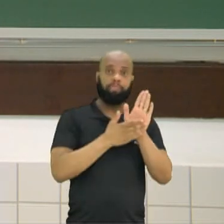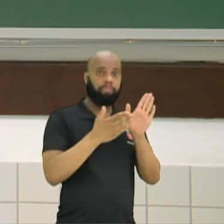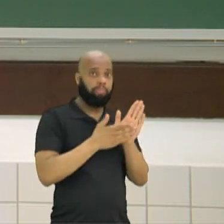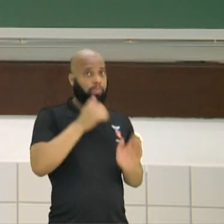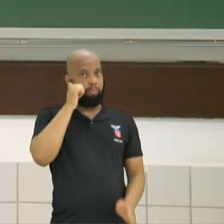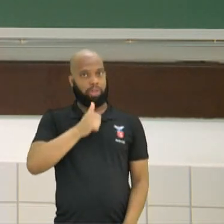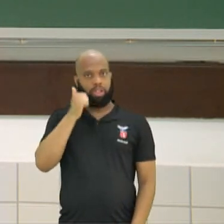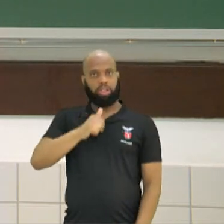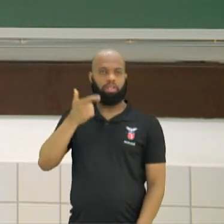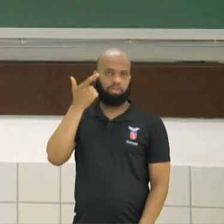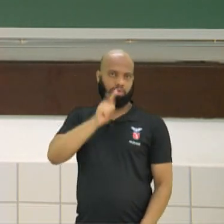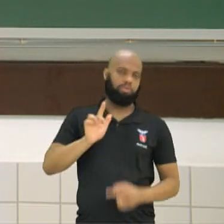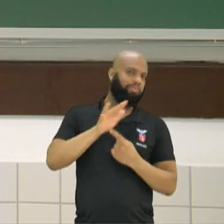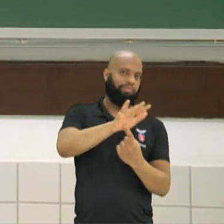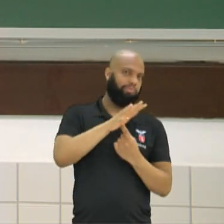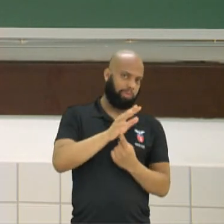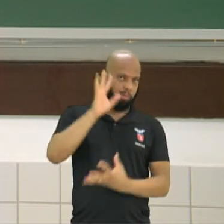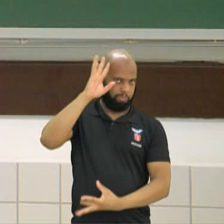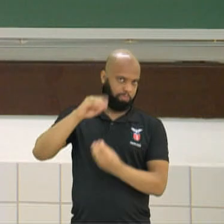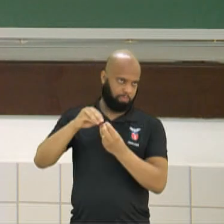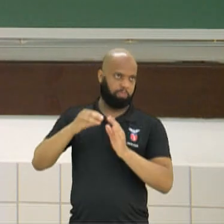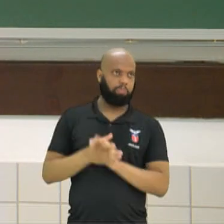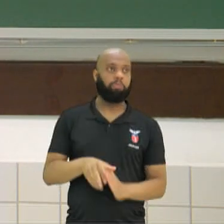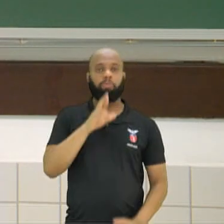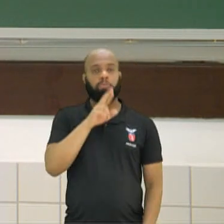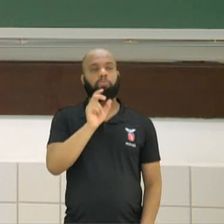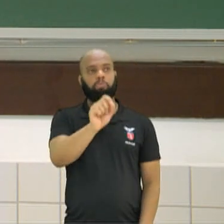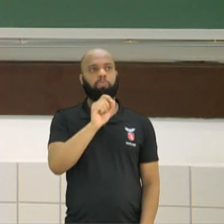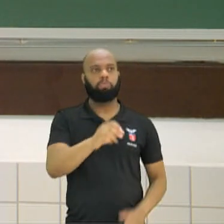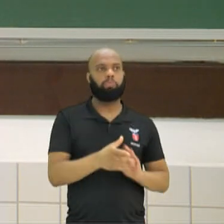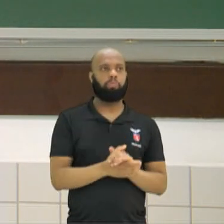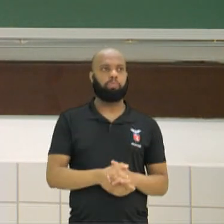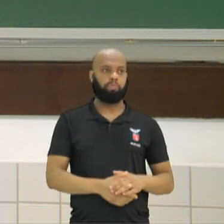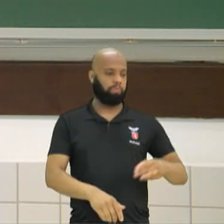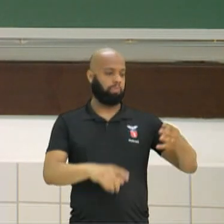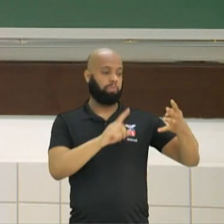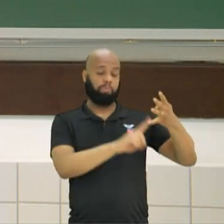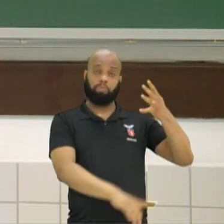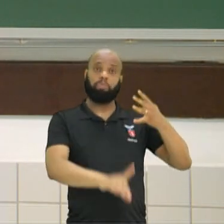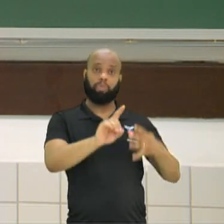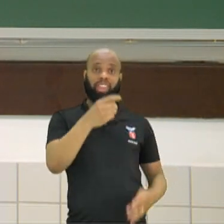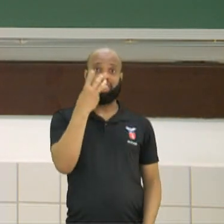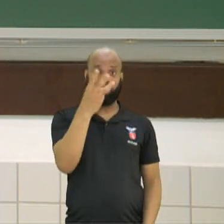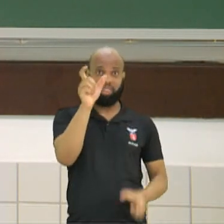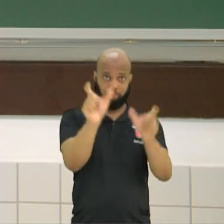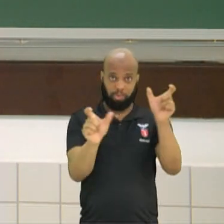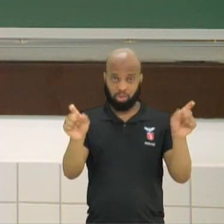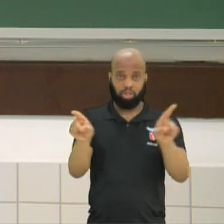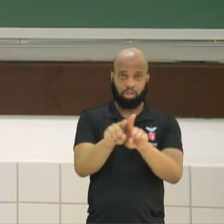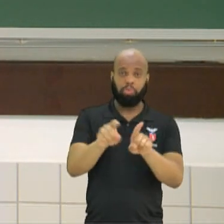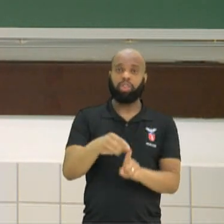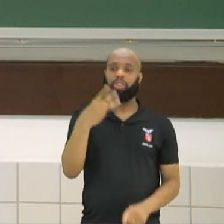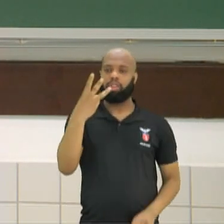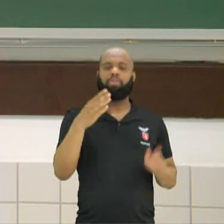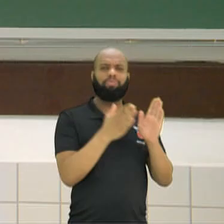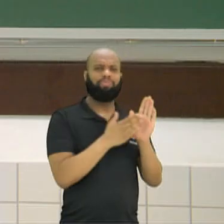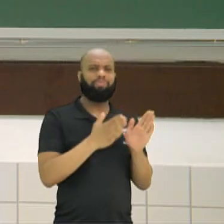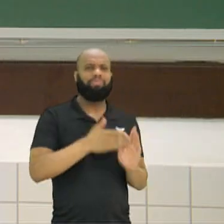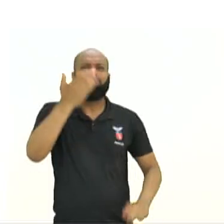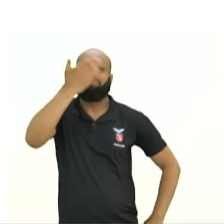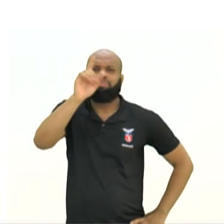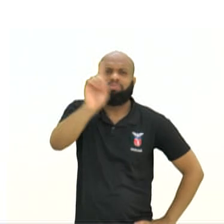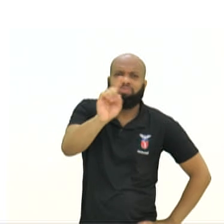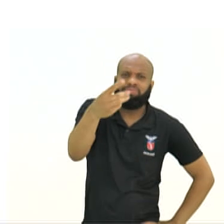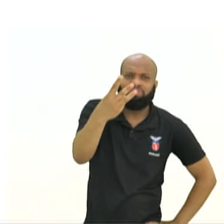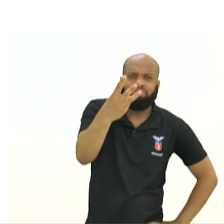autora desse texto fez na sua conclusão. E a resposta é o seguinte, são 3 agentes e 3 propostas. Professor, eu não vi os